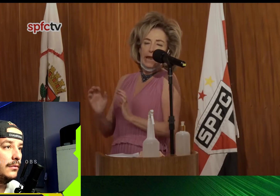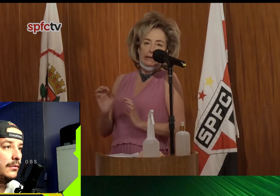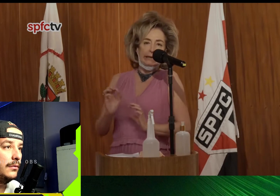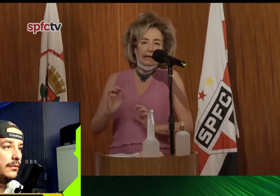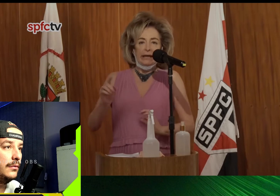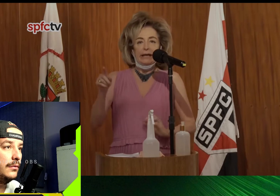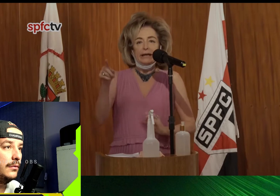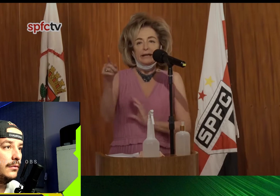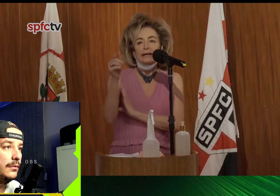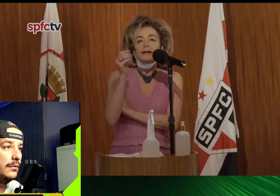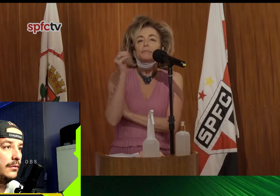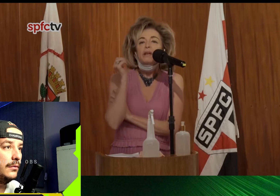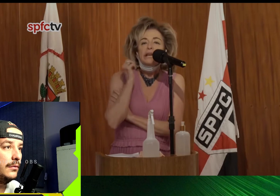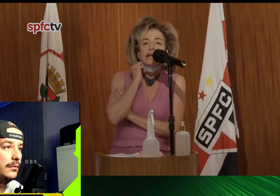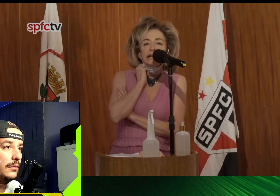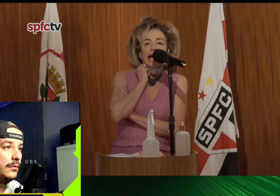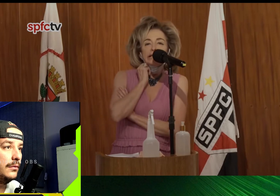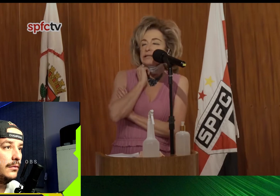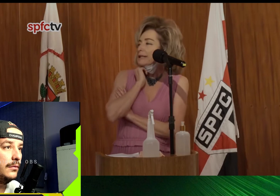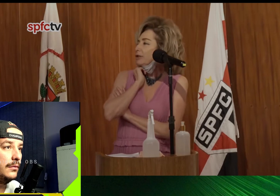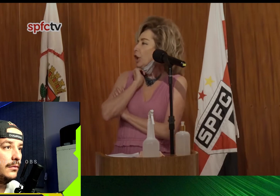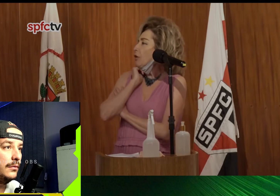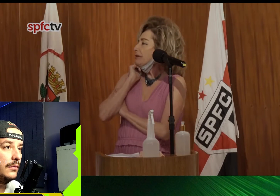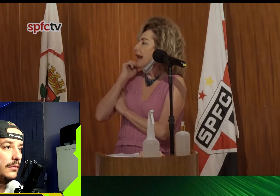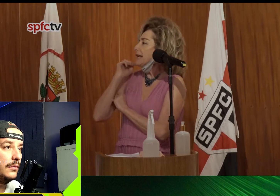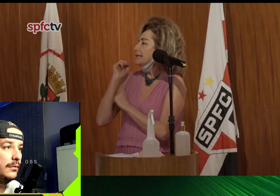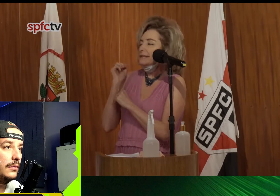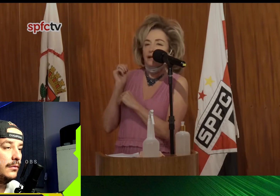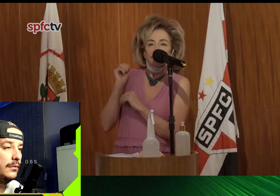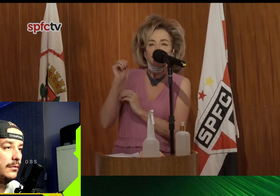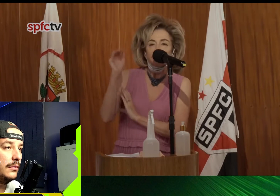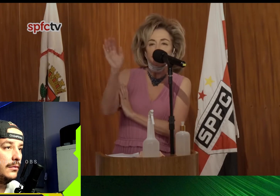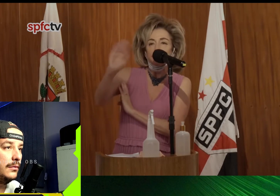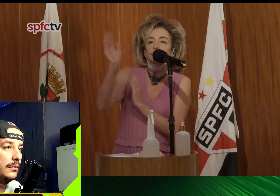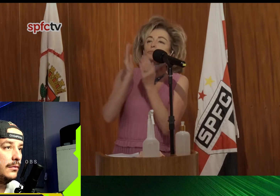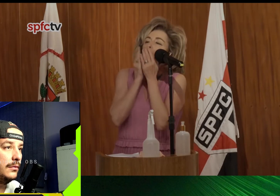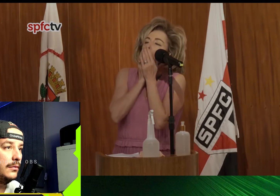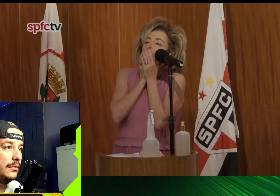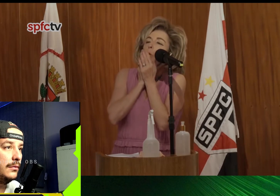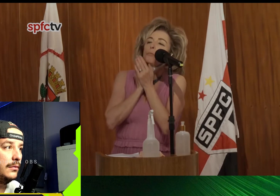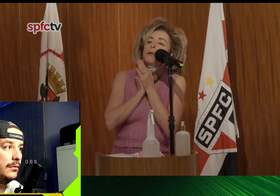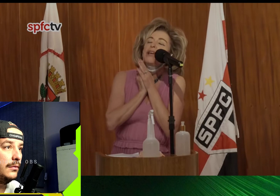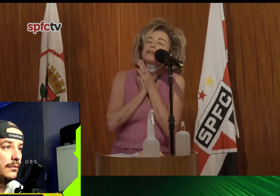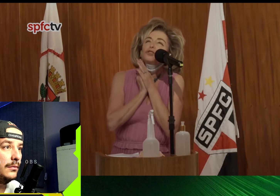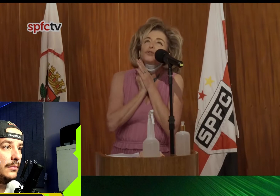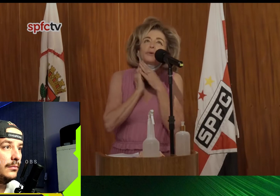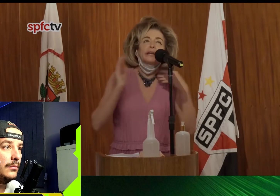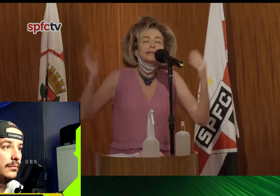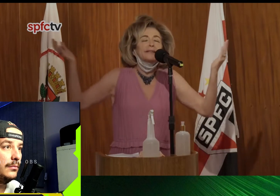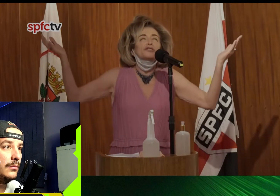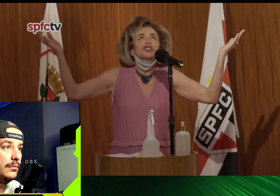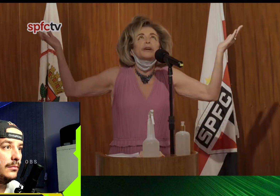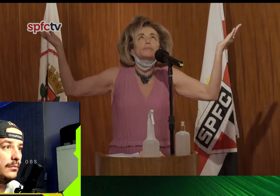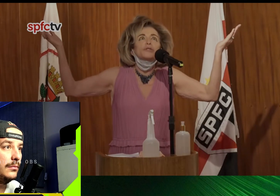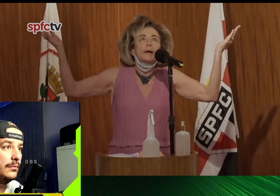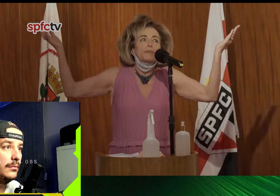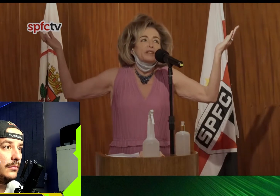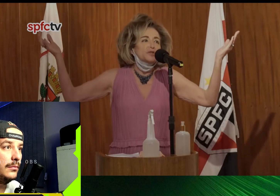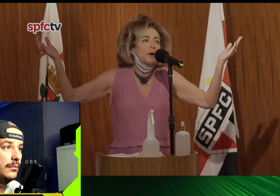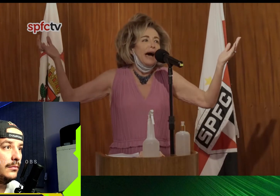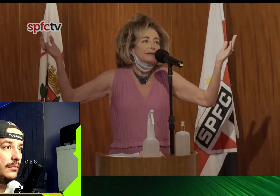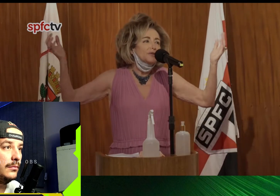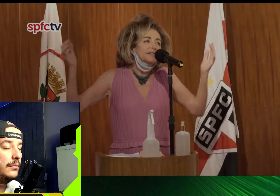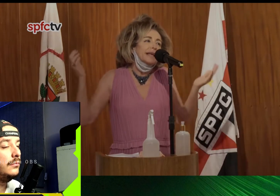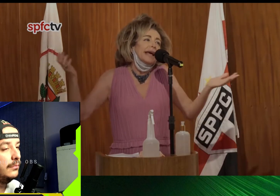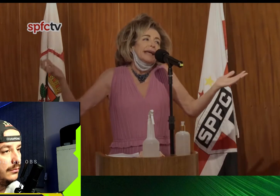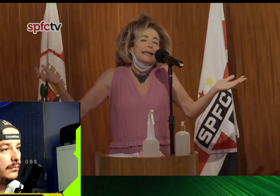está aí meninas Douglas um beijo e que sejamos